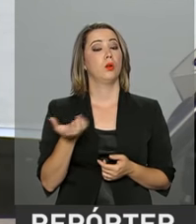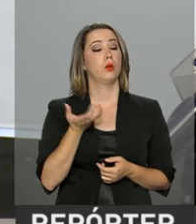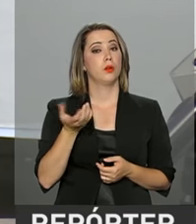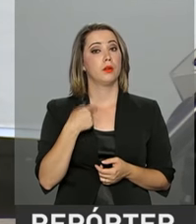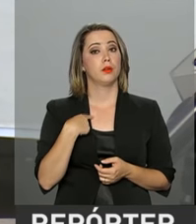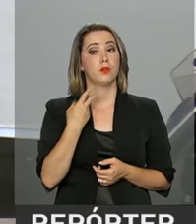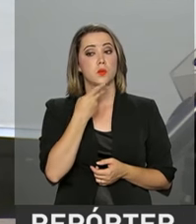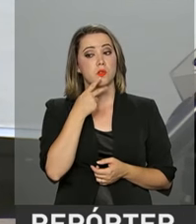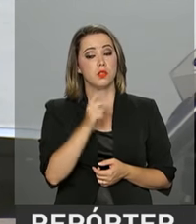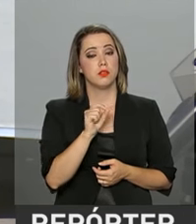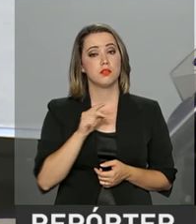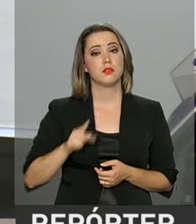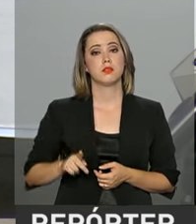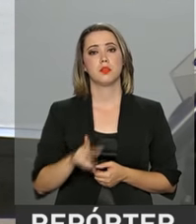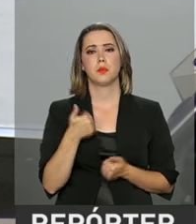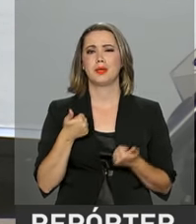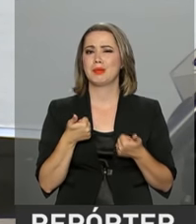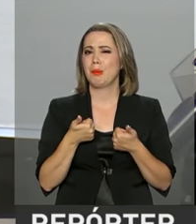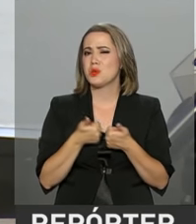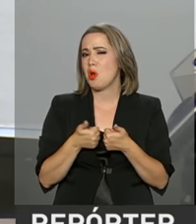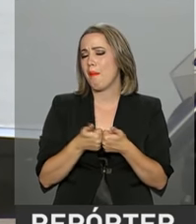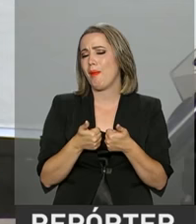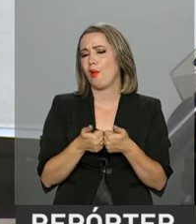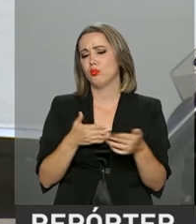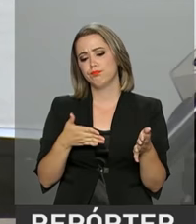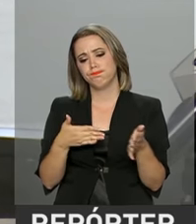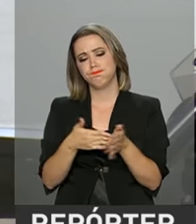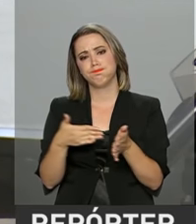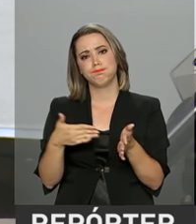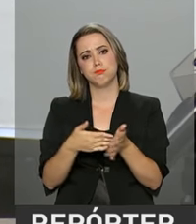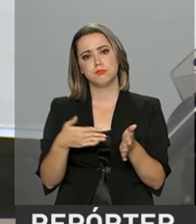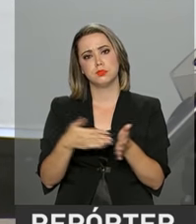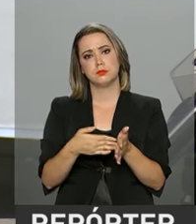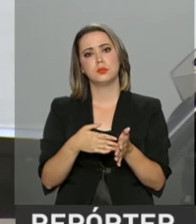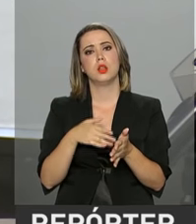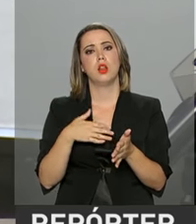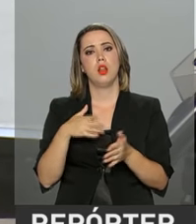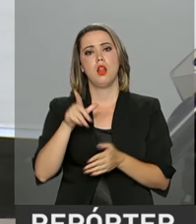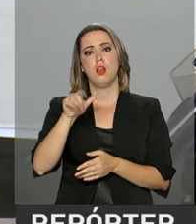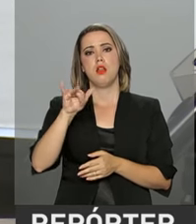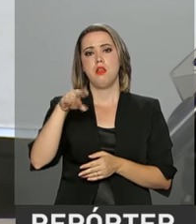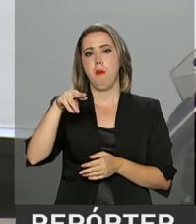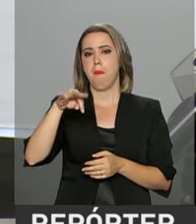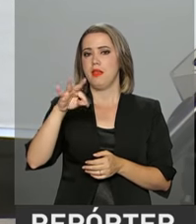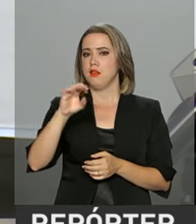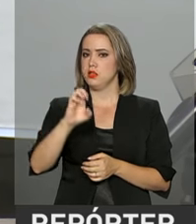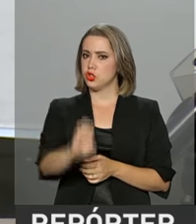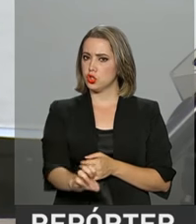estamos muito próximos do limite